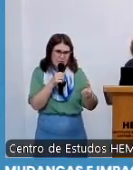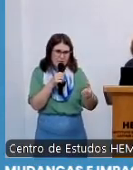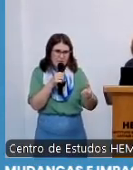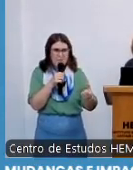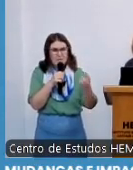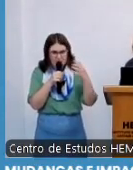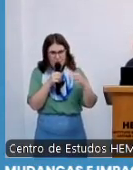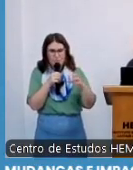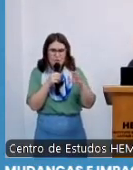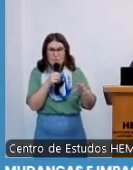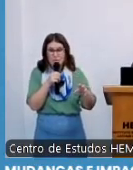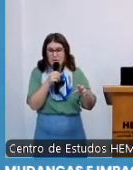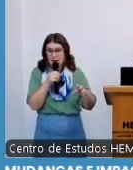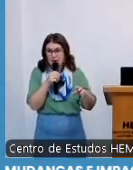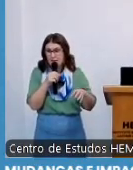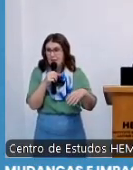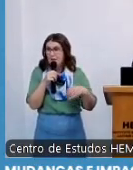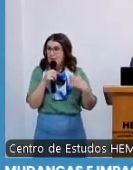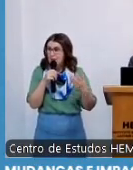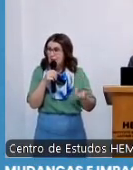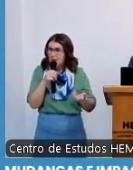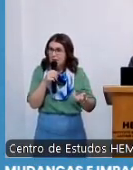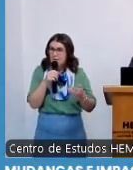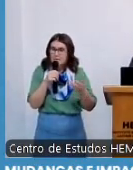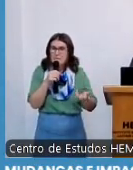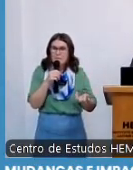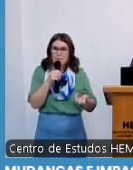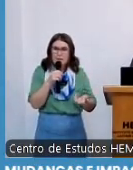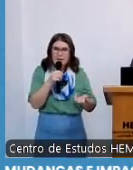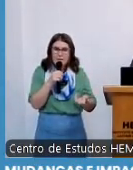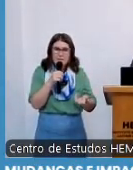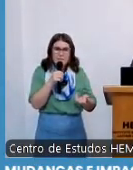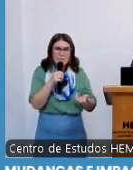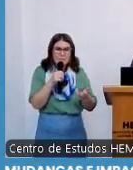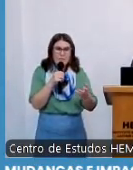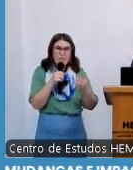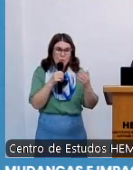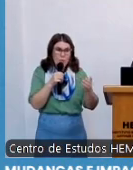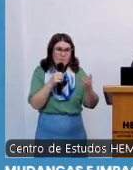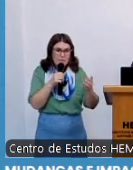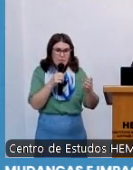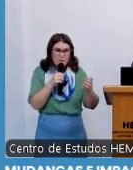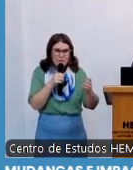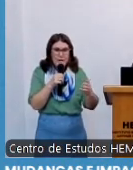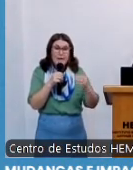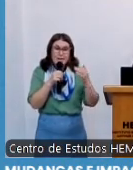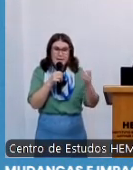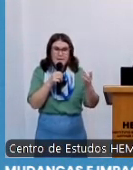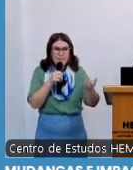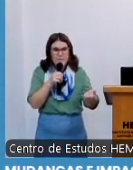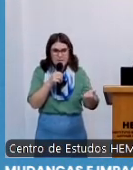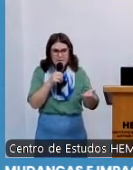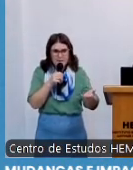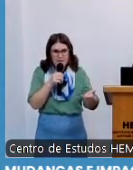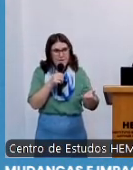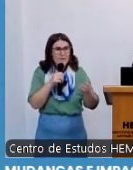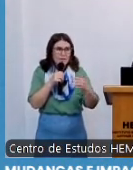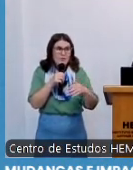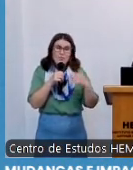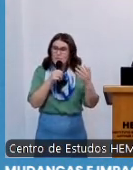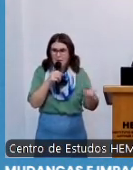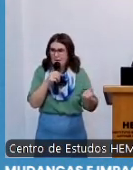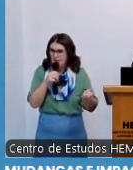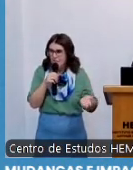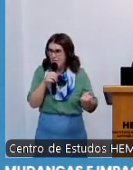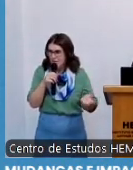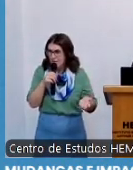clínico, que já é uma coisa errada. E a lei, ela tem sido falada com esse nome, né? É a lei da pesquisa clínica.